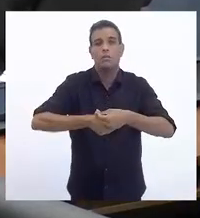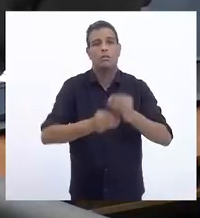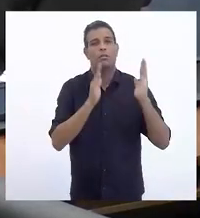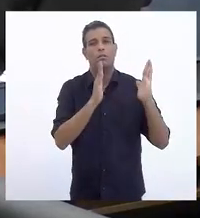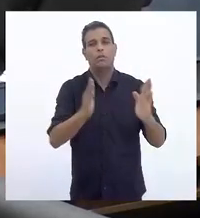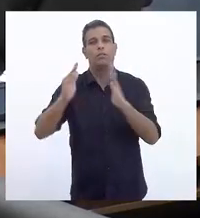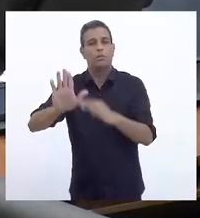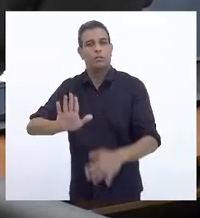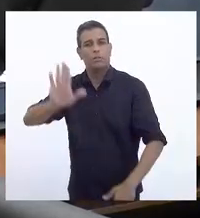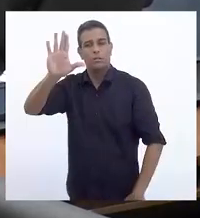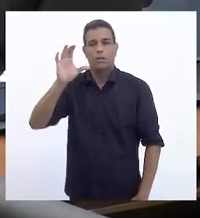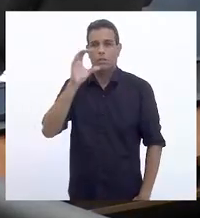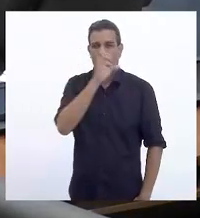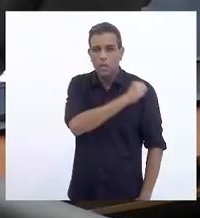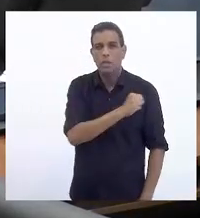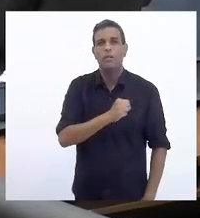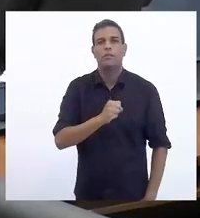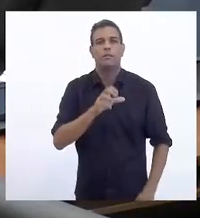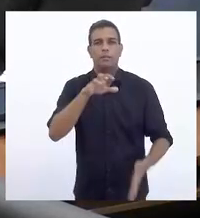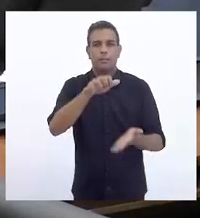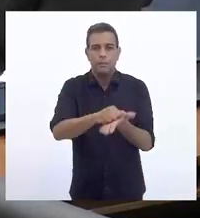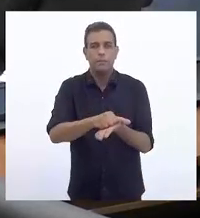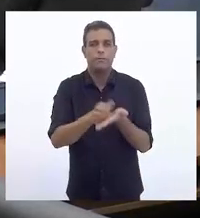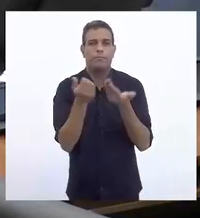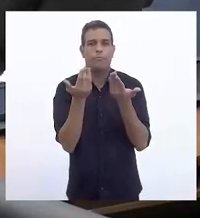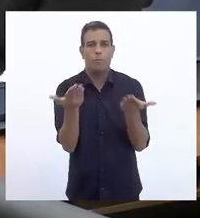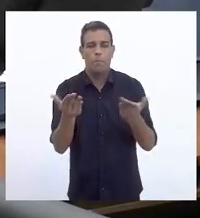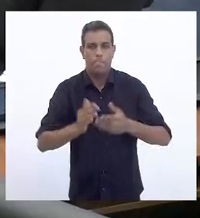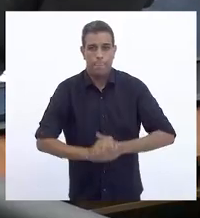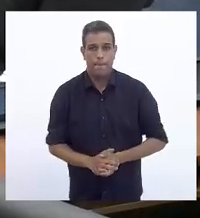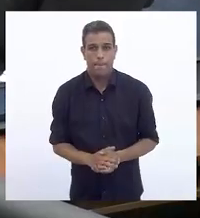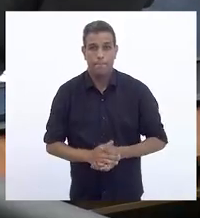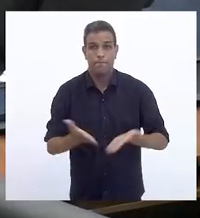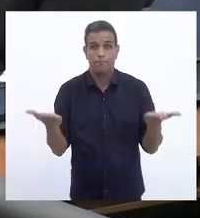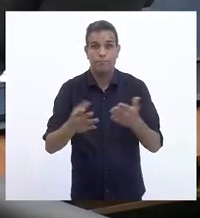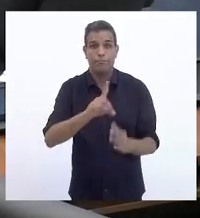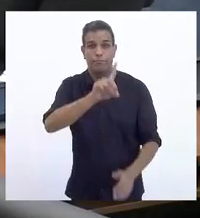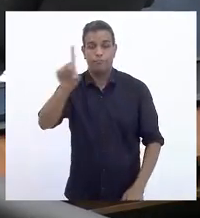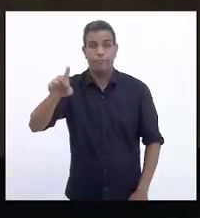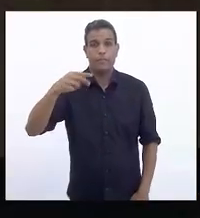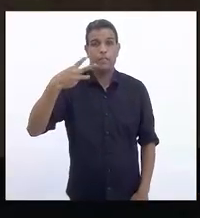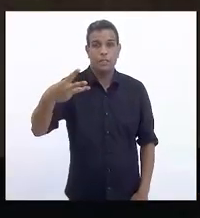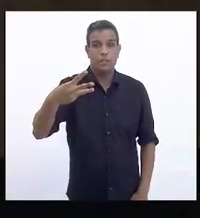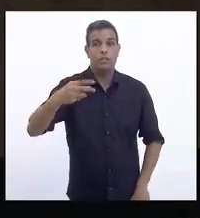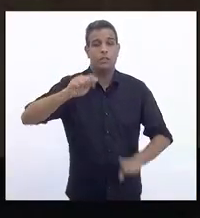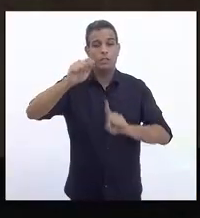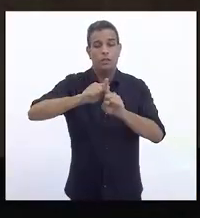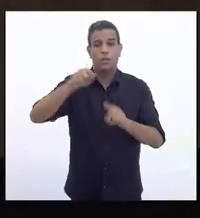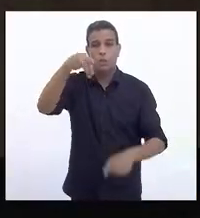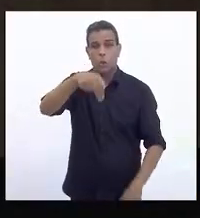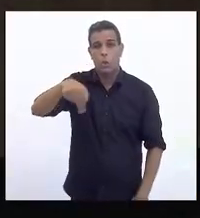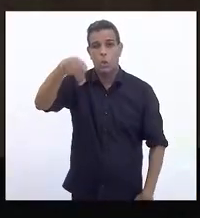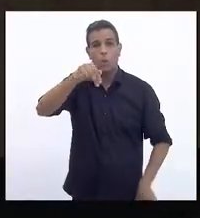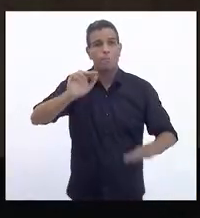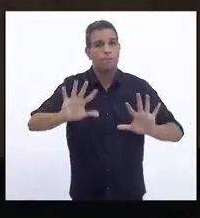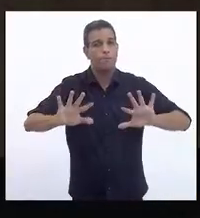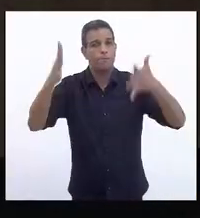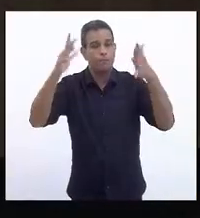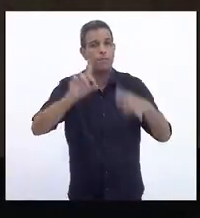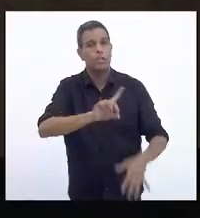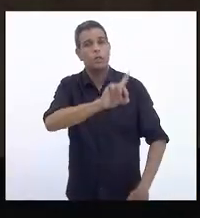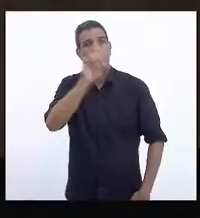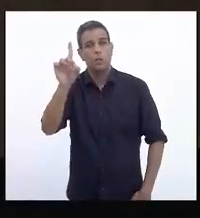muito rápido, eu não poderia deixar de registrar, fazer esse registro. Hoje, dia 3 de novembro, comemoramos o dia que